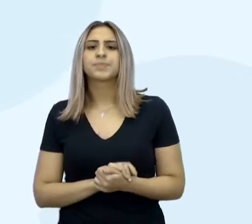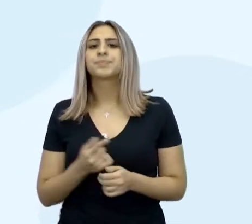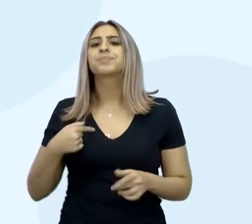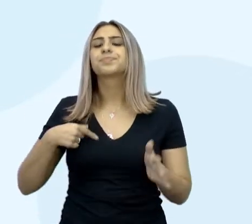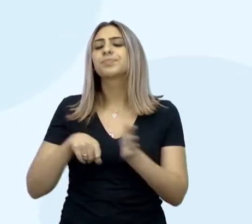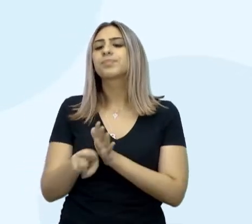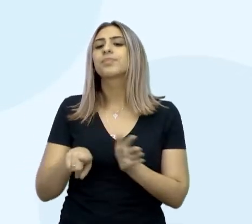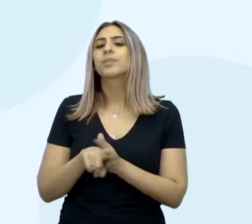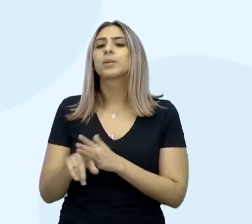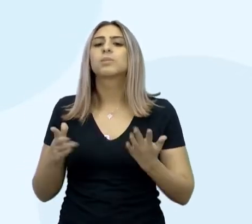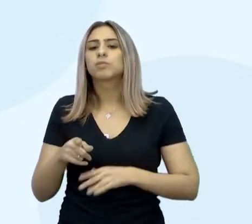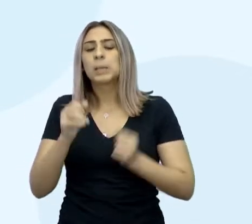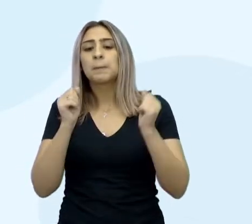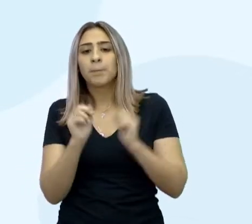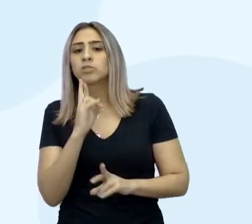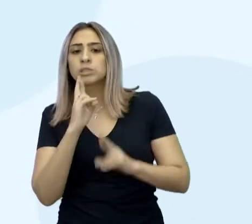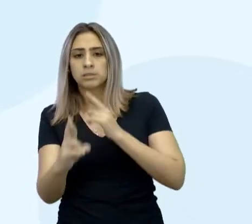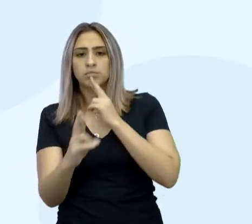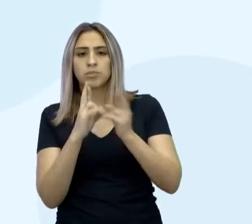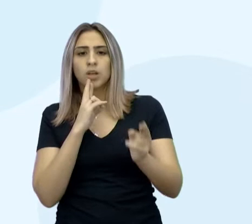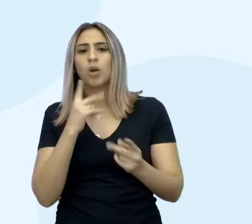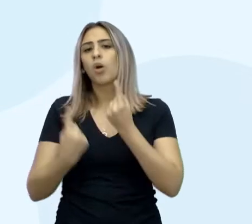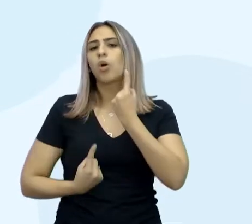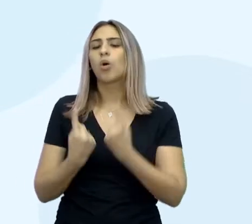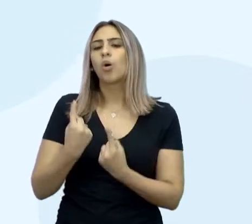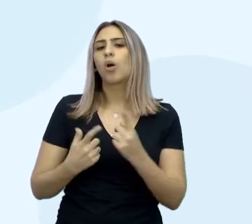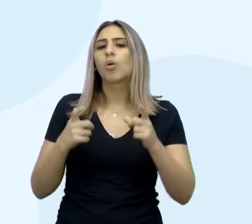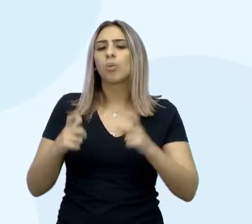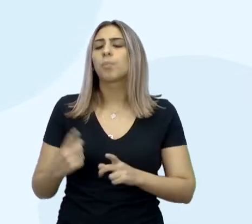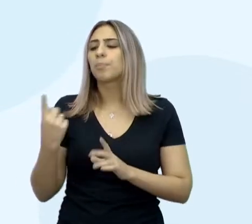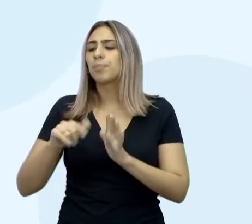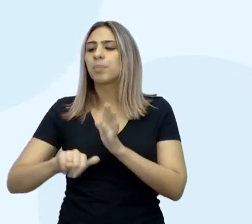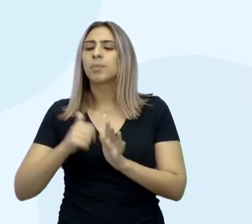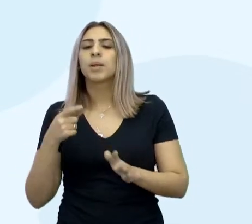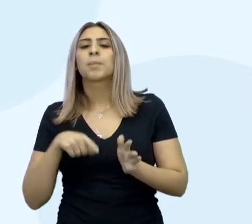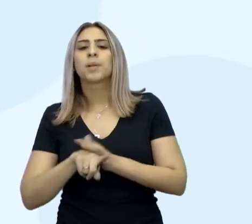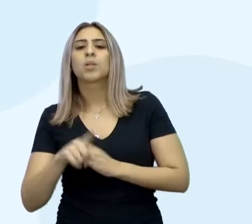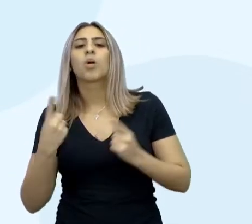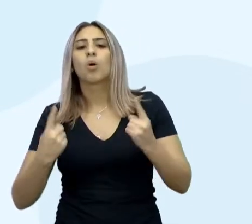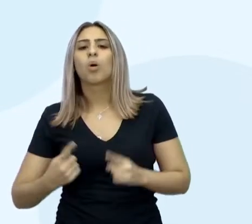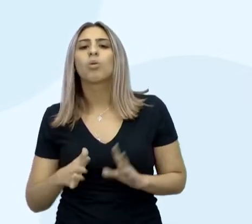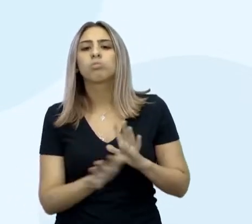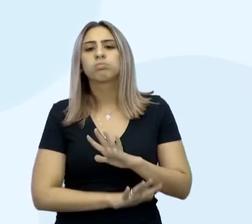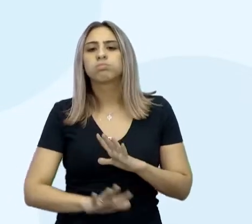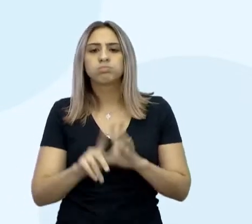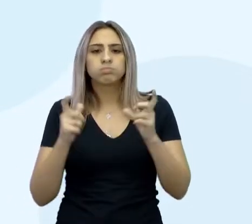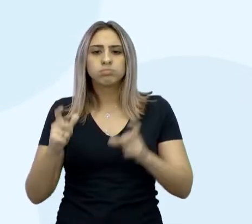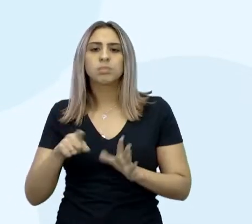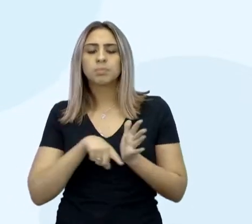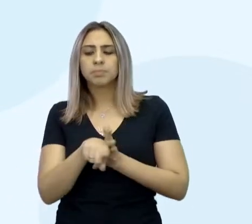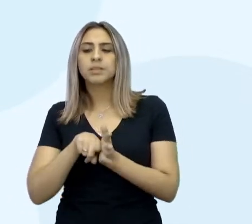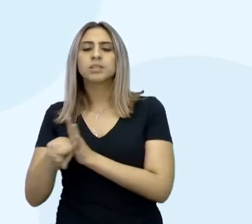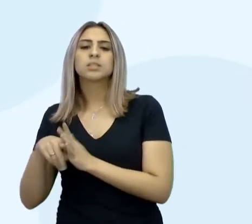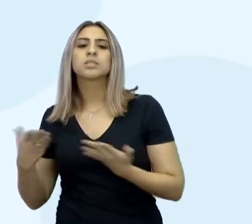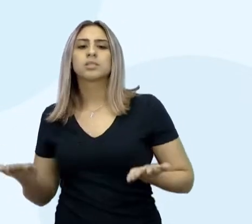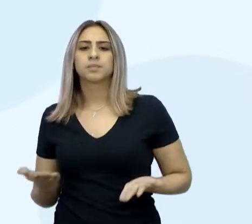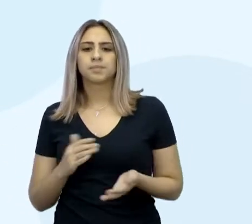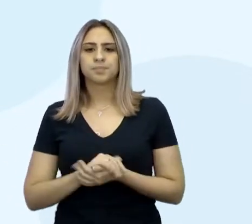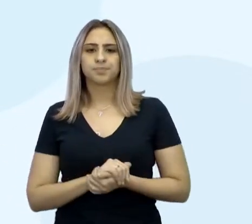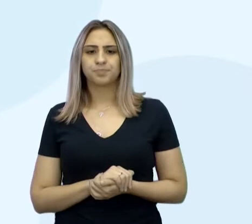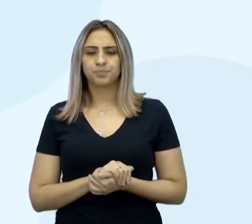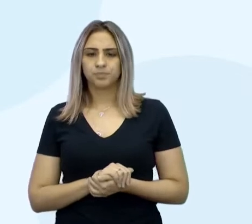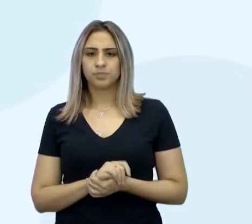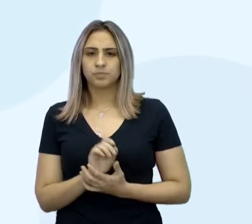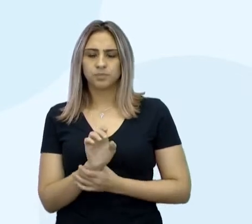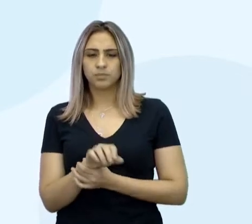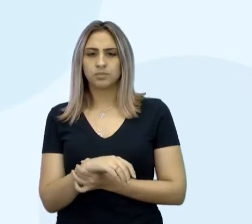para as perguntinhas que você pode responder. Vamos lá. Primeira pergunta: qual é a região que será pesquisada? Então,